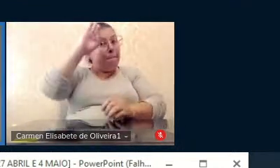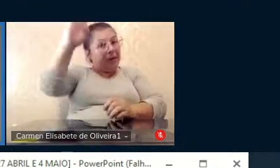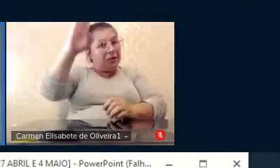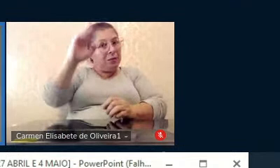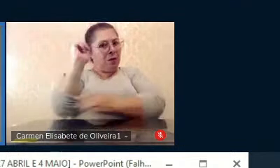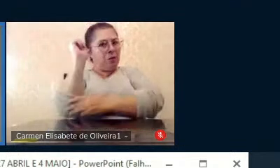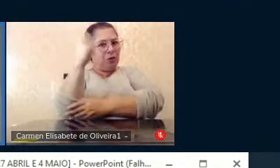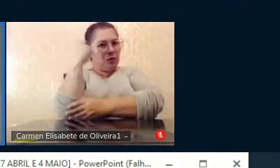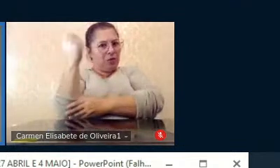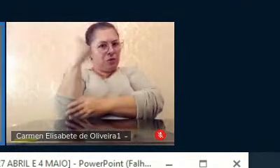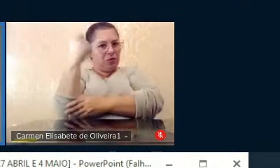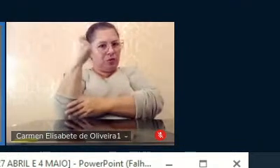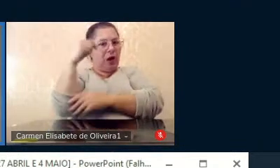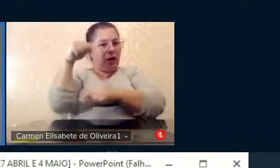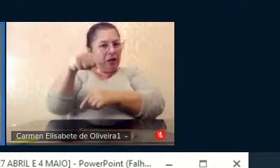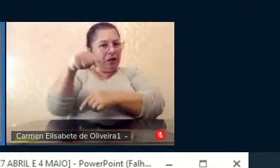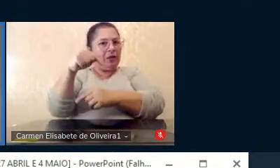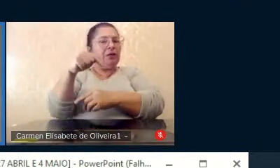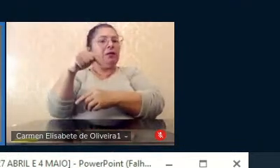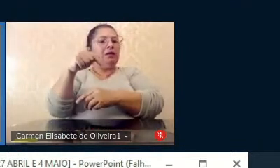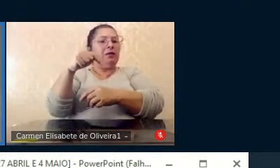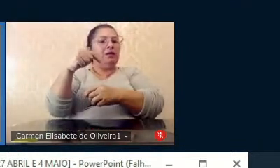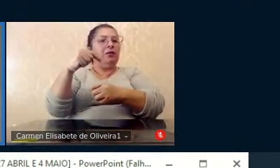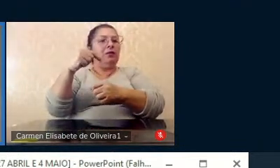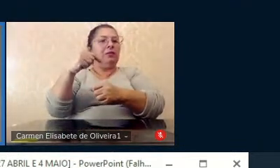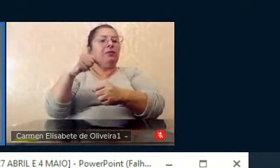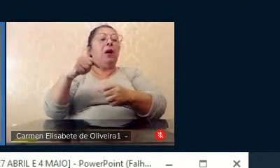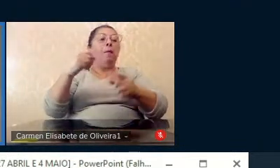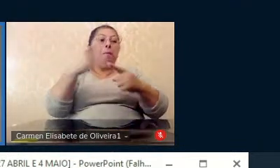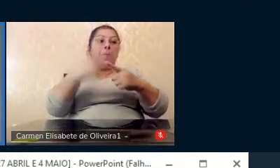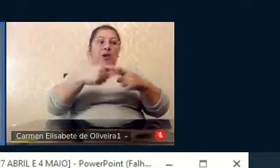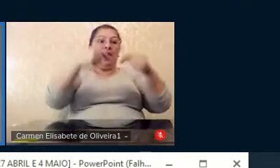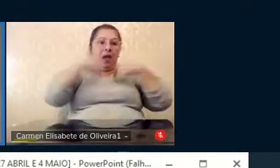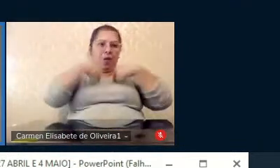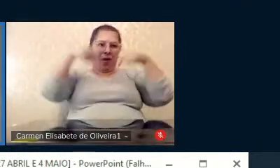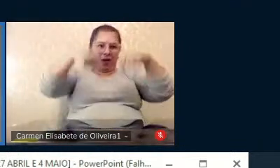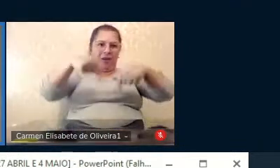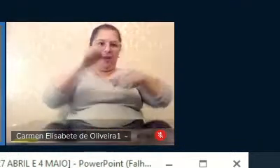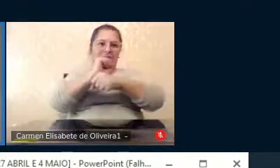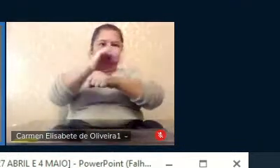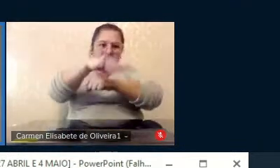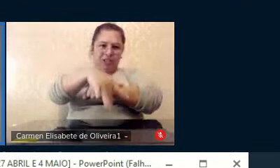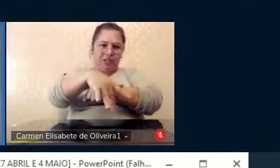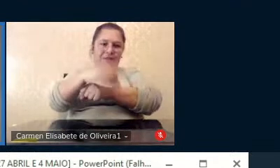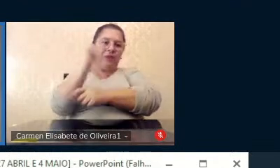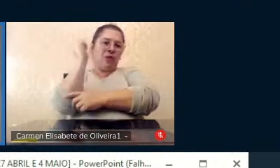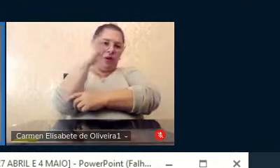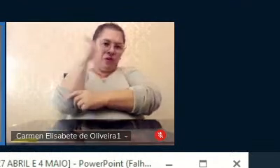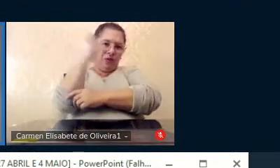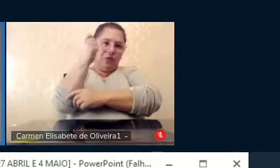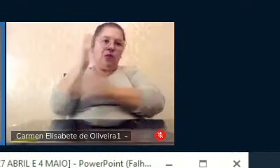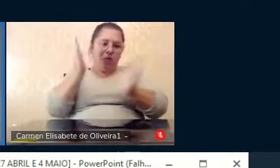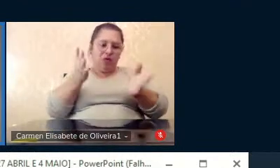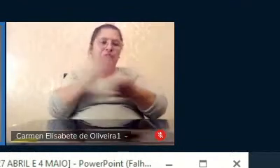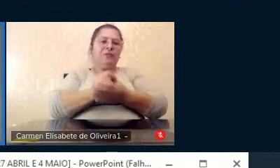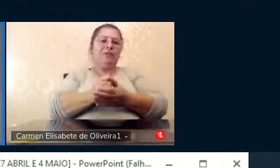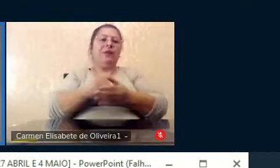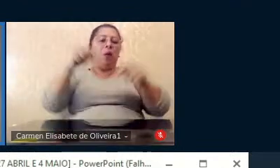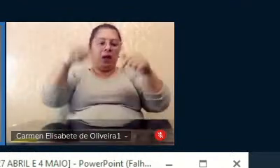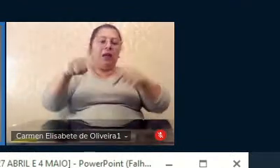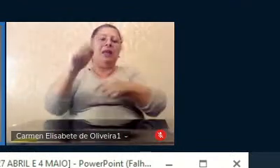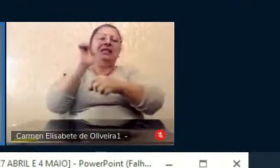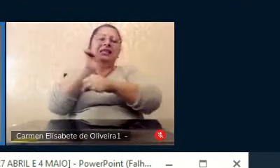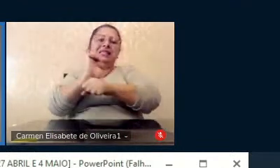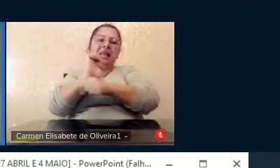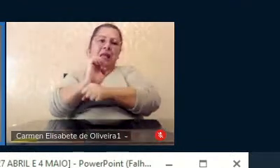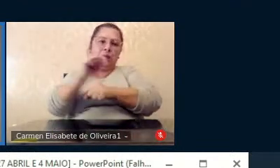Aqui no Rio Grande do Sul, eu falo aqui porque eu estou falando de Erechim, Rio Grande do Sul, aqui nesse estado, então,